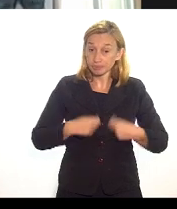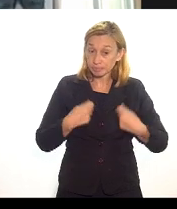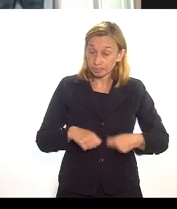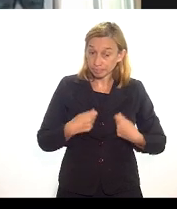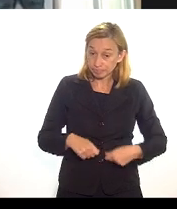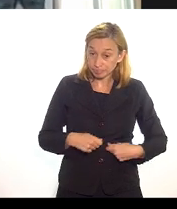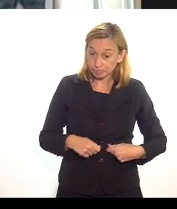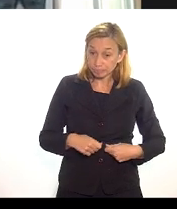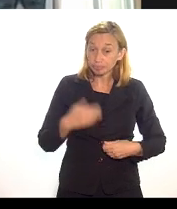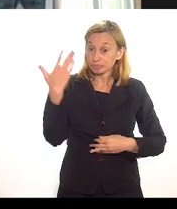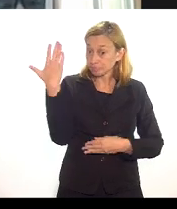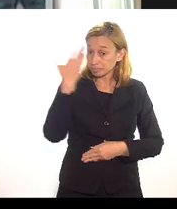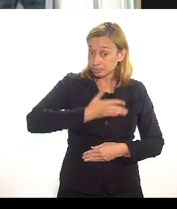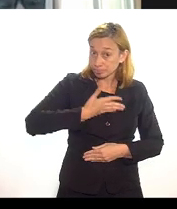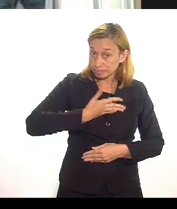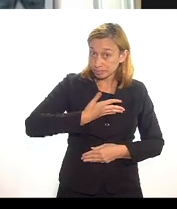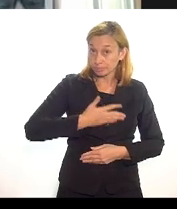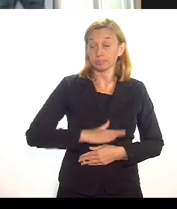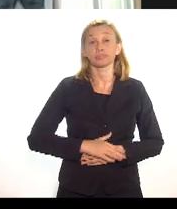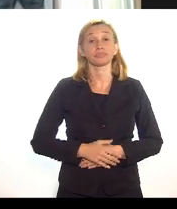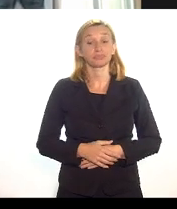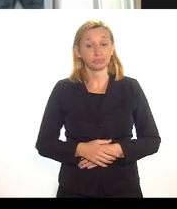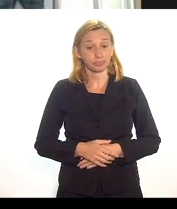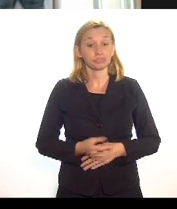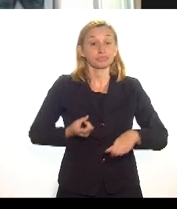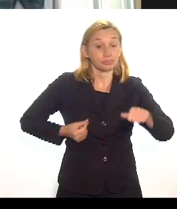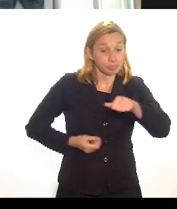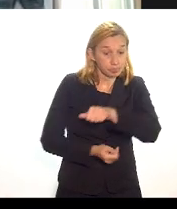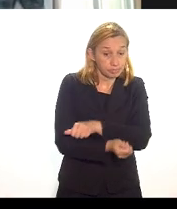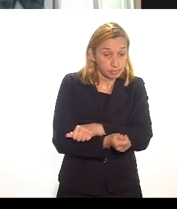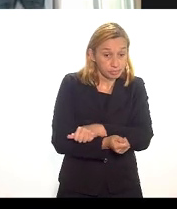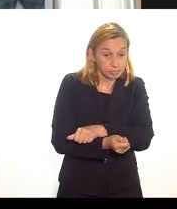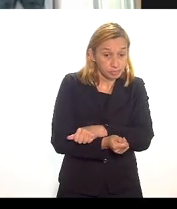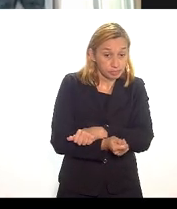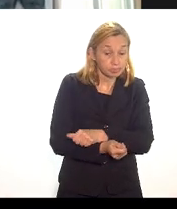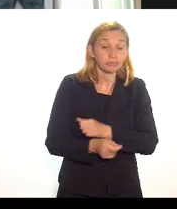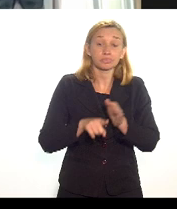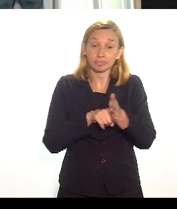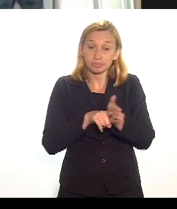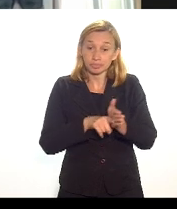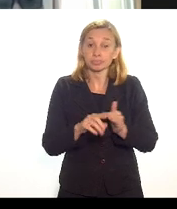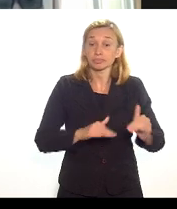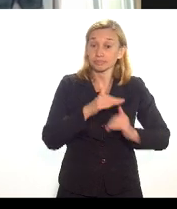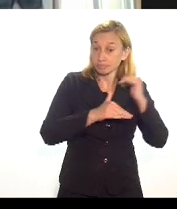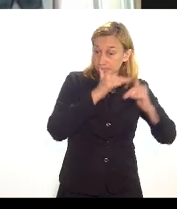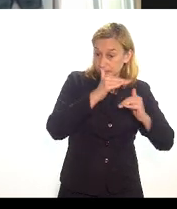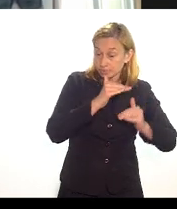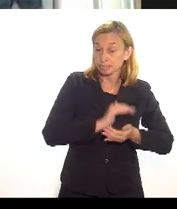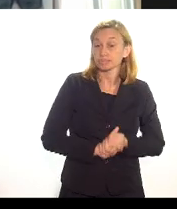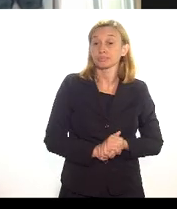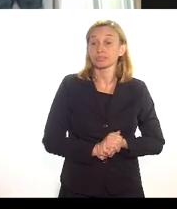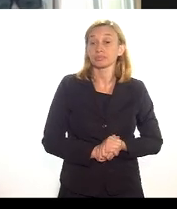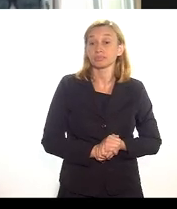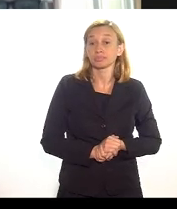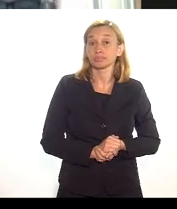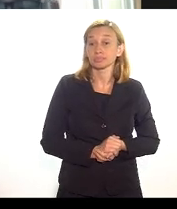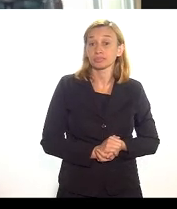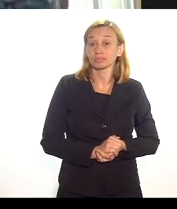de comprovação dos investimentos em pesquisa e desenvolvimento.